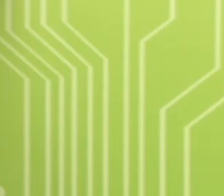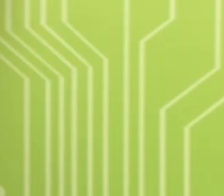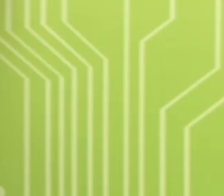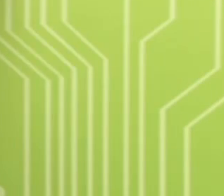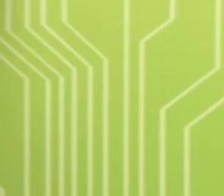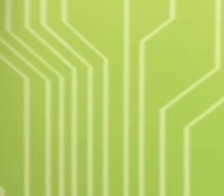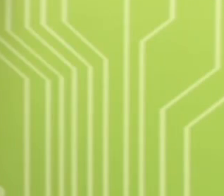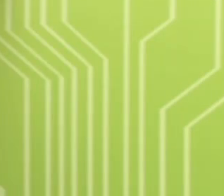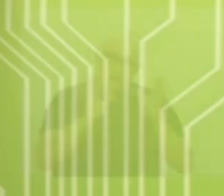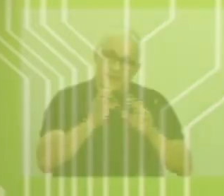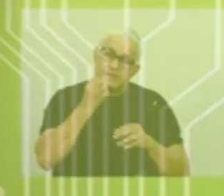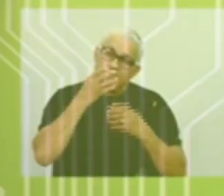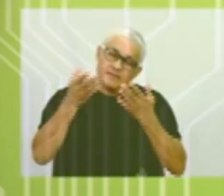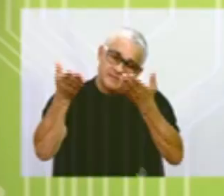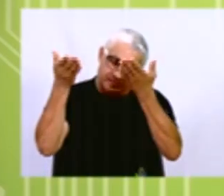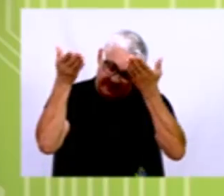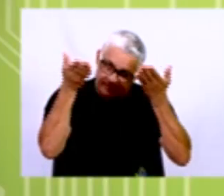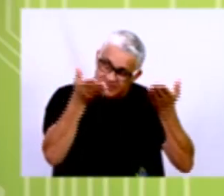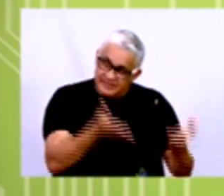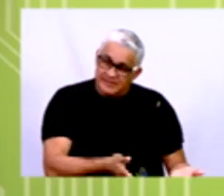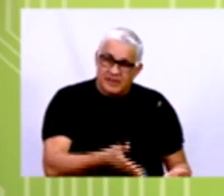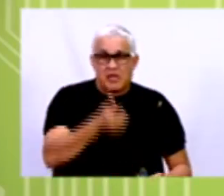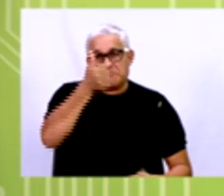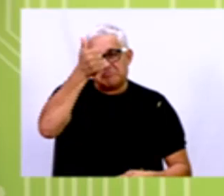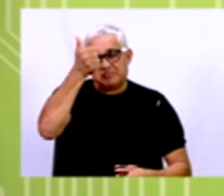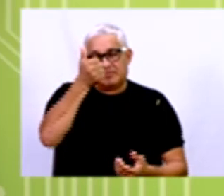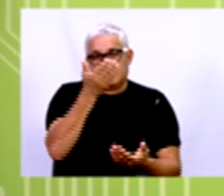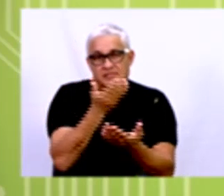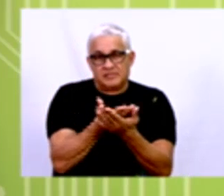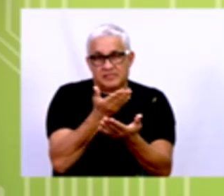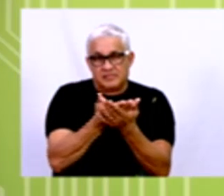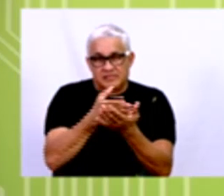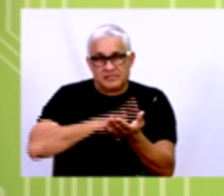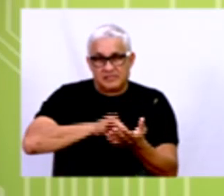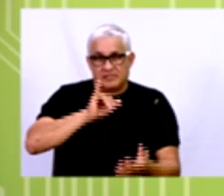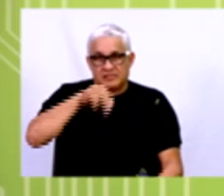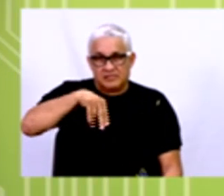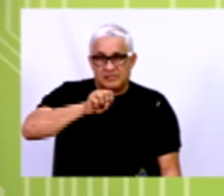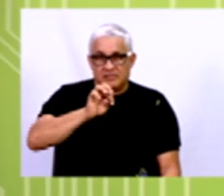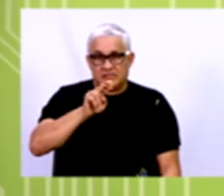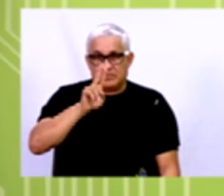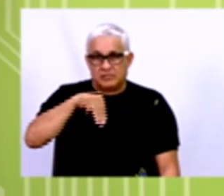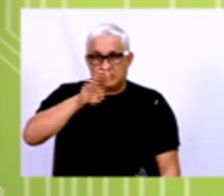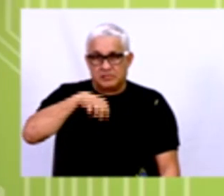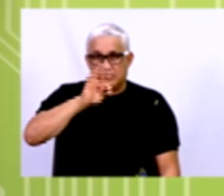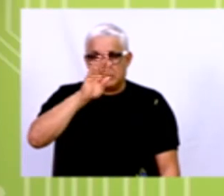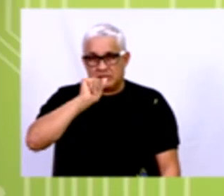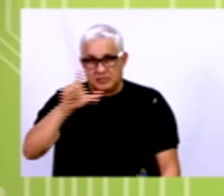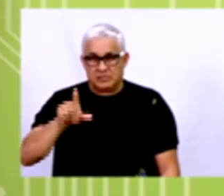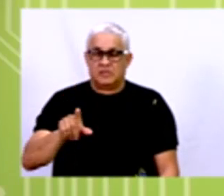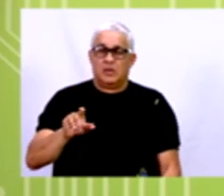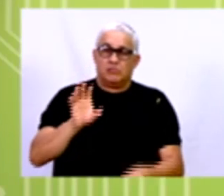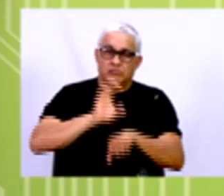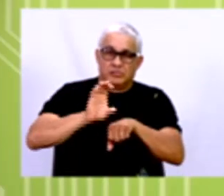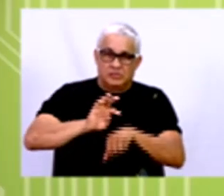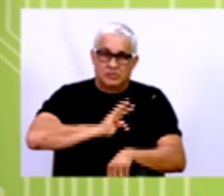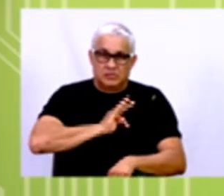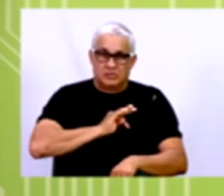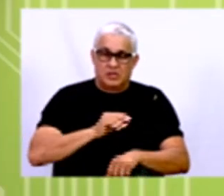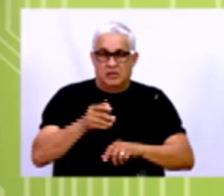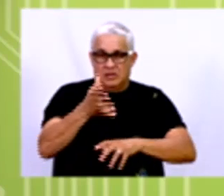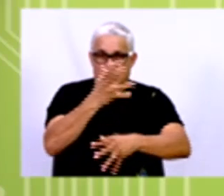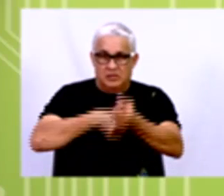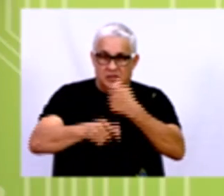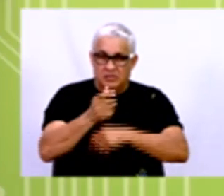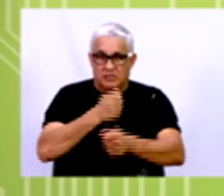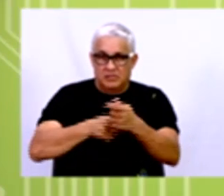Olá, seja bem-vindo à nossa primeira aula de português instrumental do curso técnico em finanças. Eu sou a